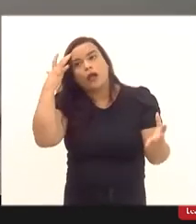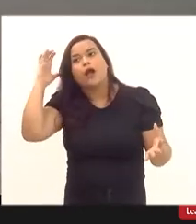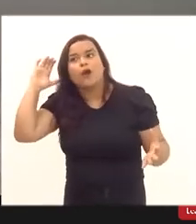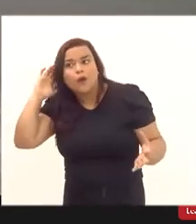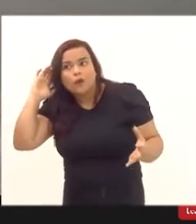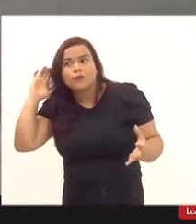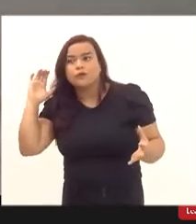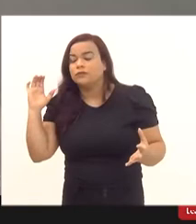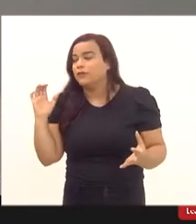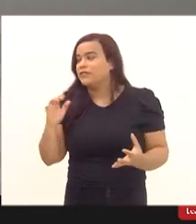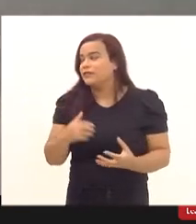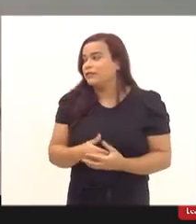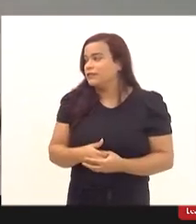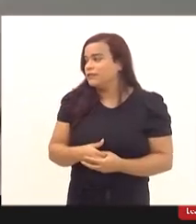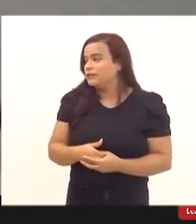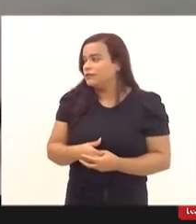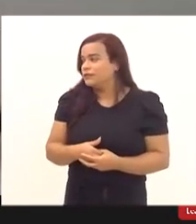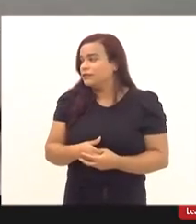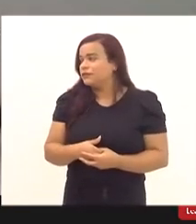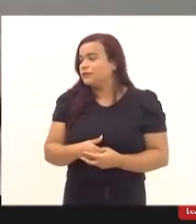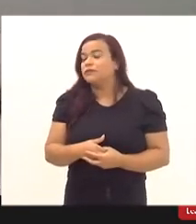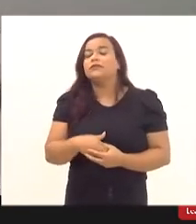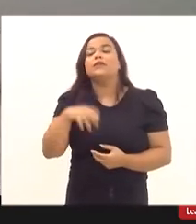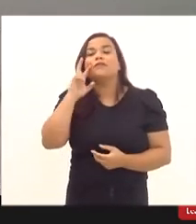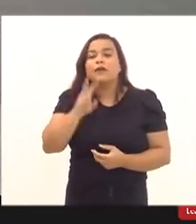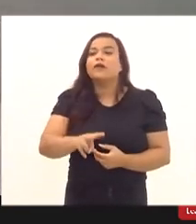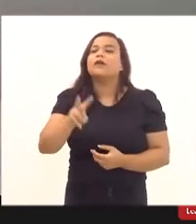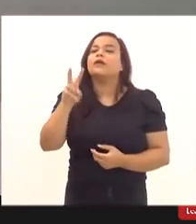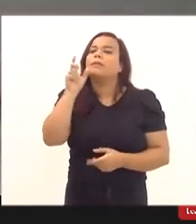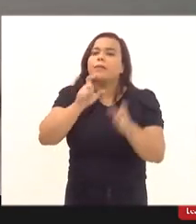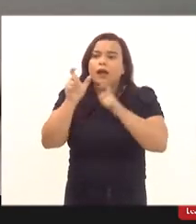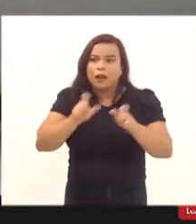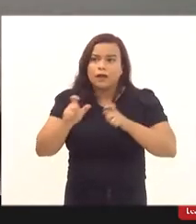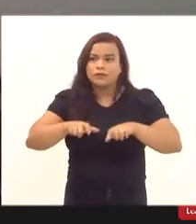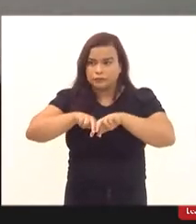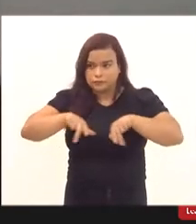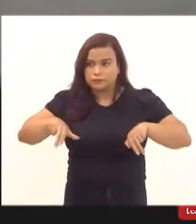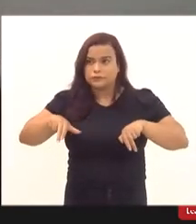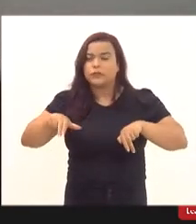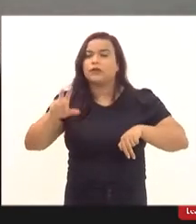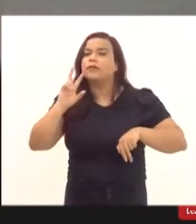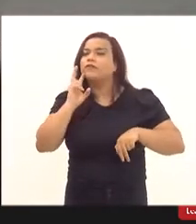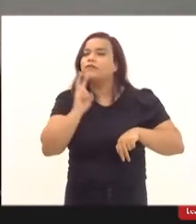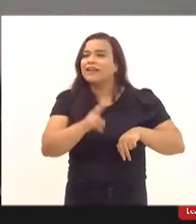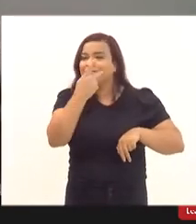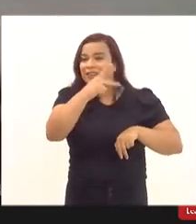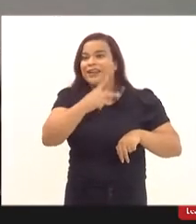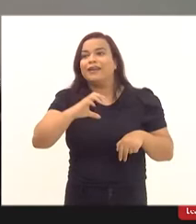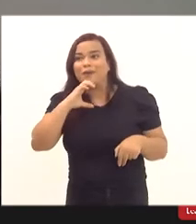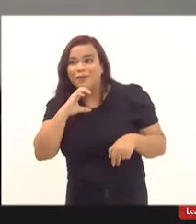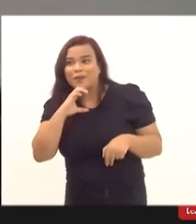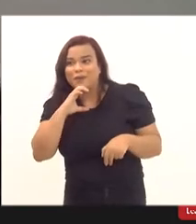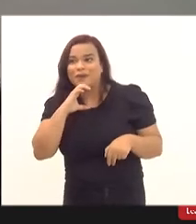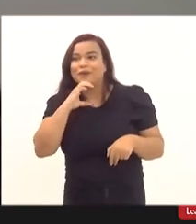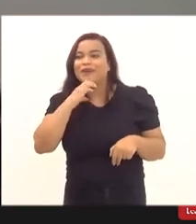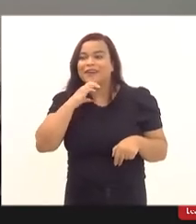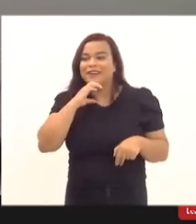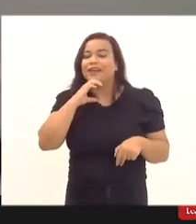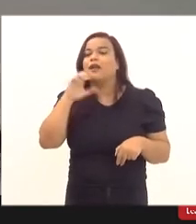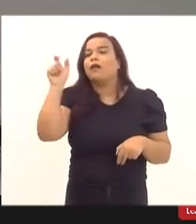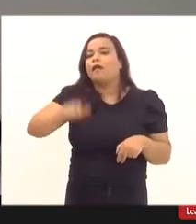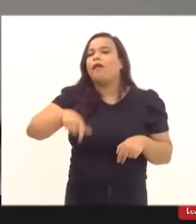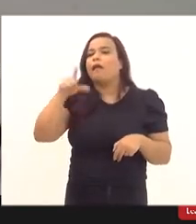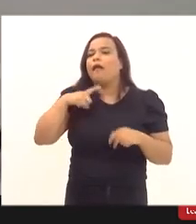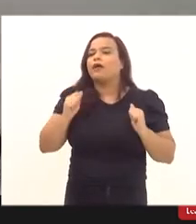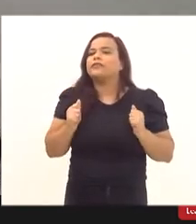e acha-se muito importante e essas palavras do Drumond que parte se foi no momento da doação ele era assessor do ministro